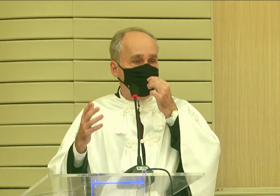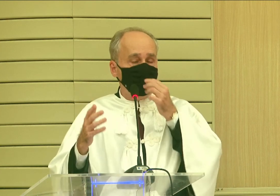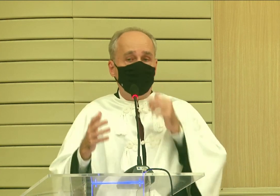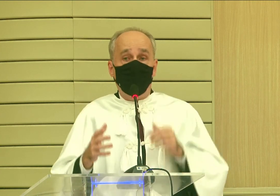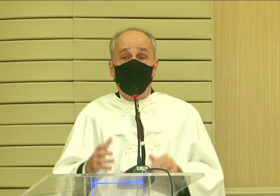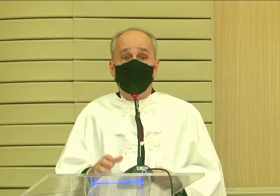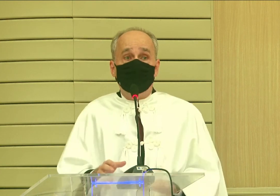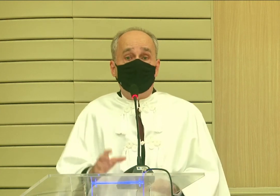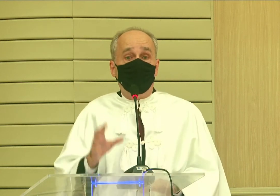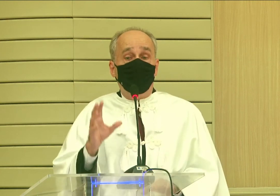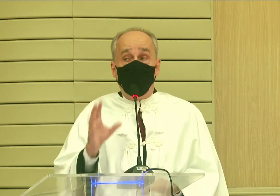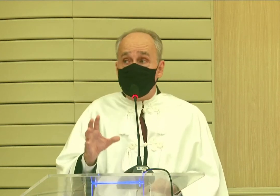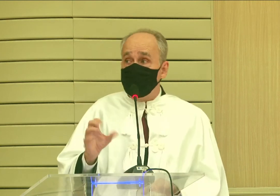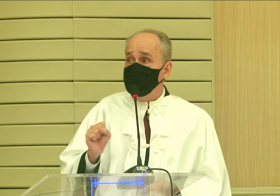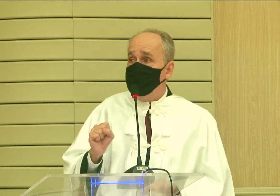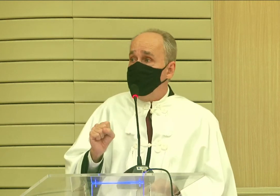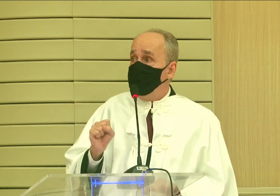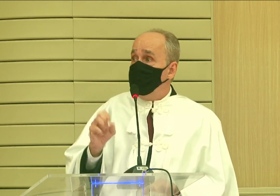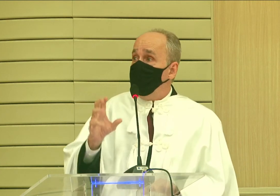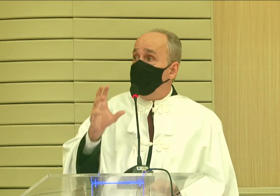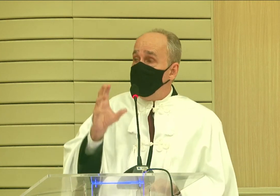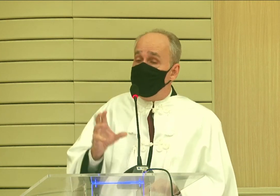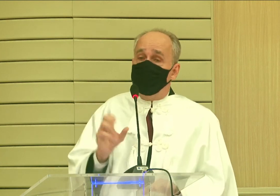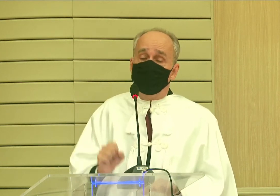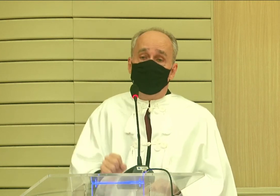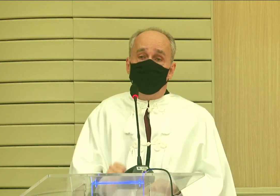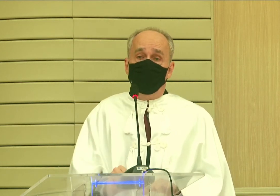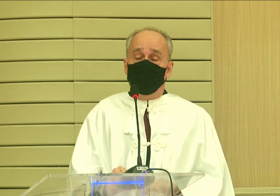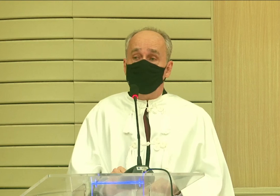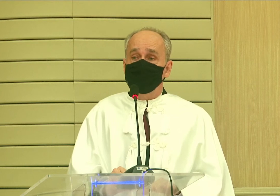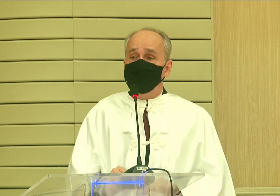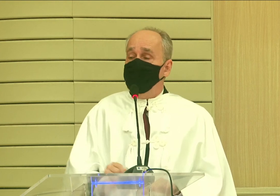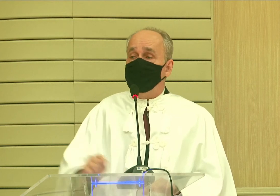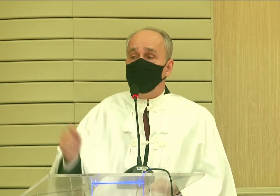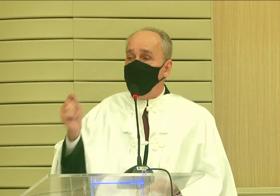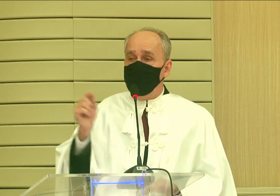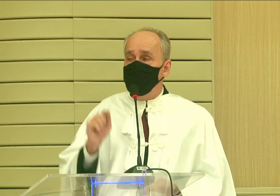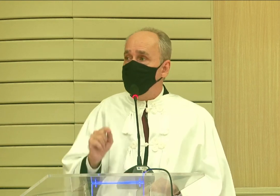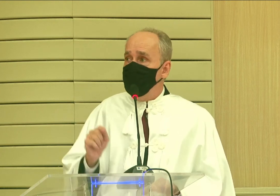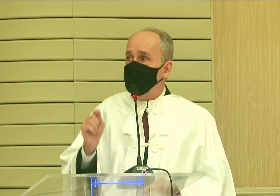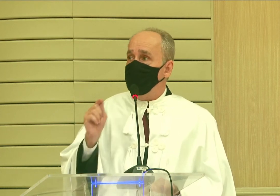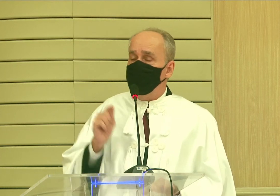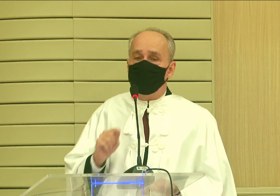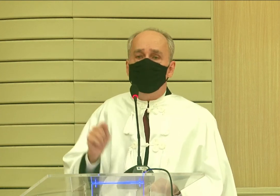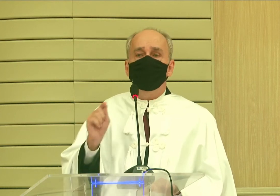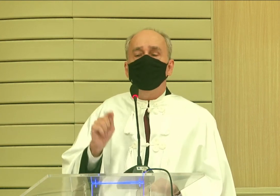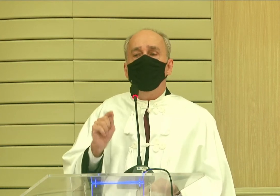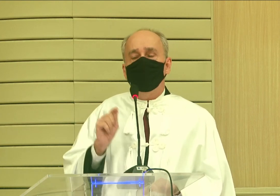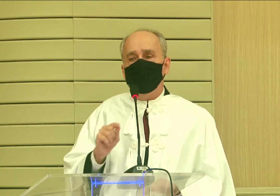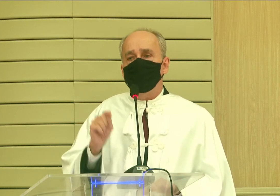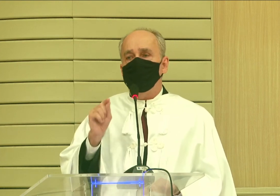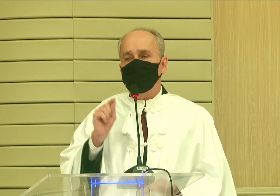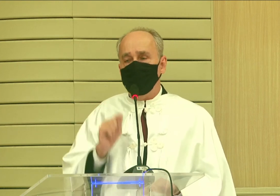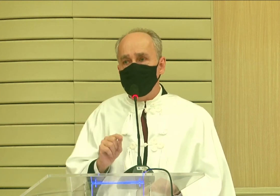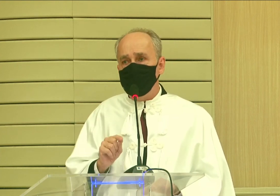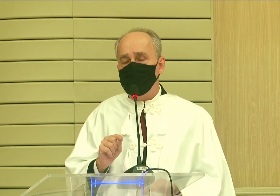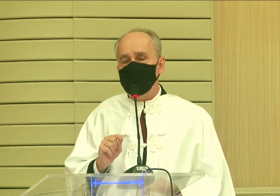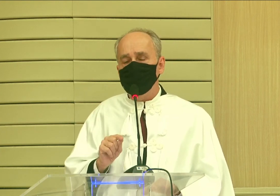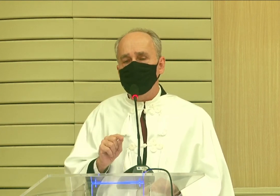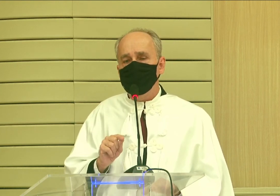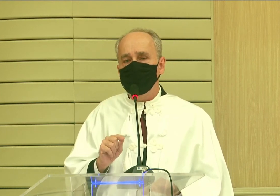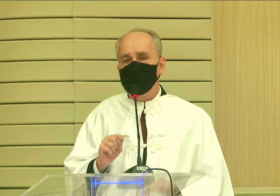todo, possa atingir esse desenvolvimento. Então, nós não vamos reduzir desigualdades